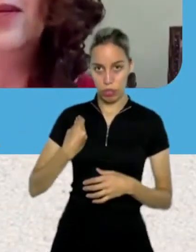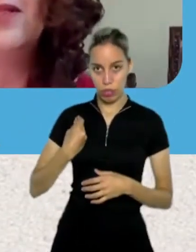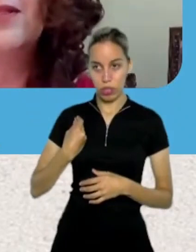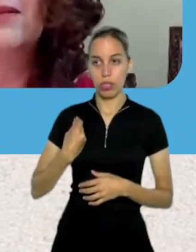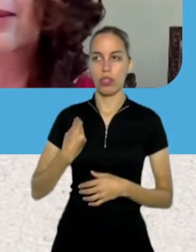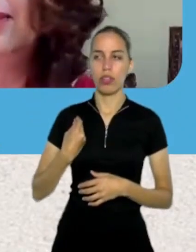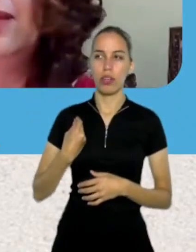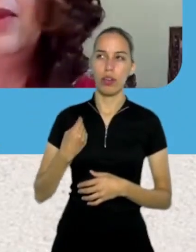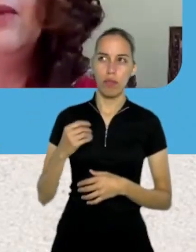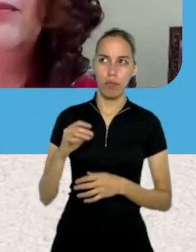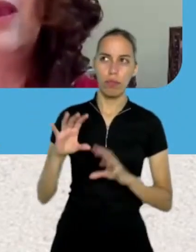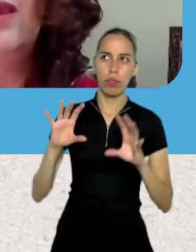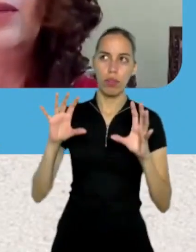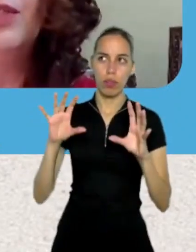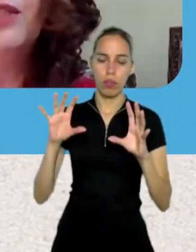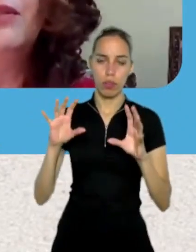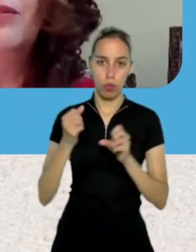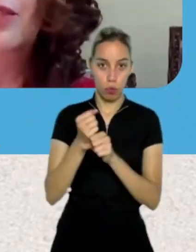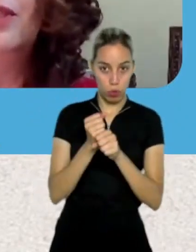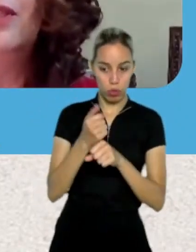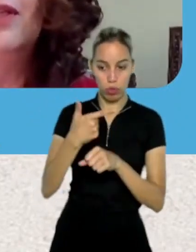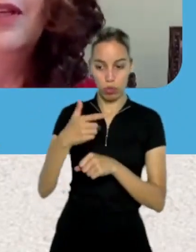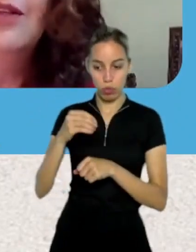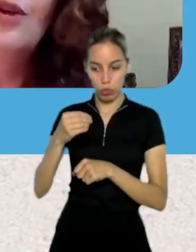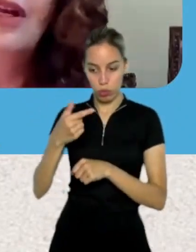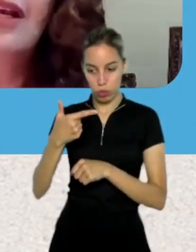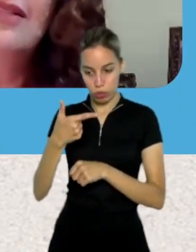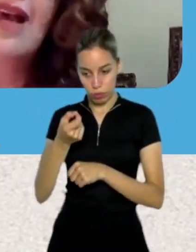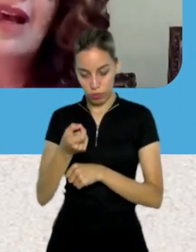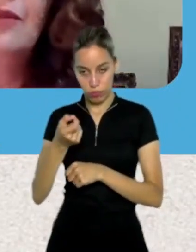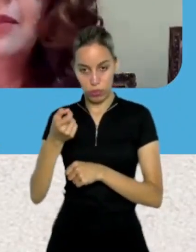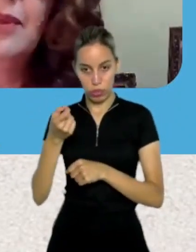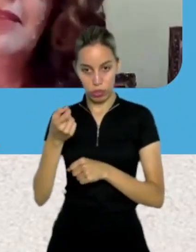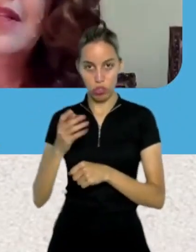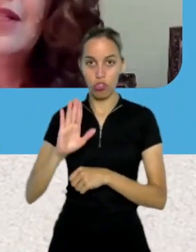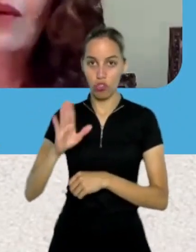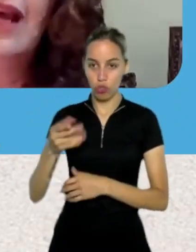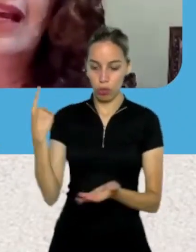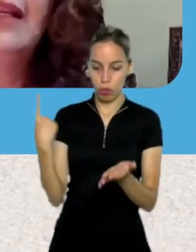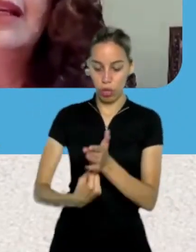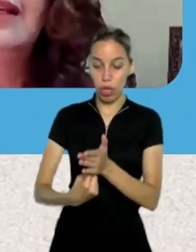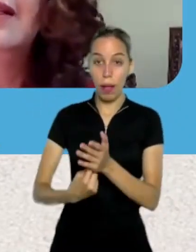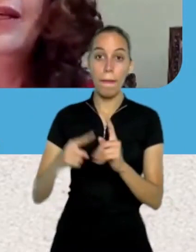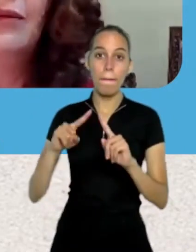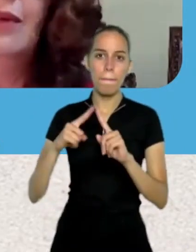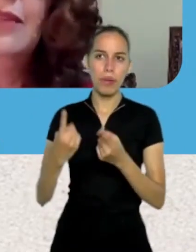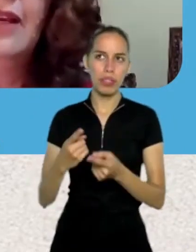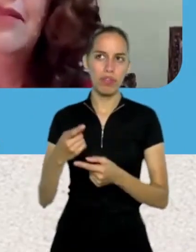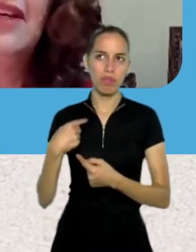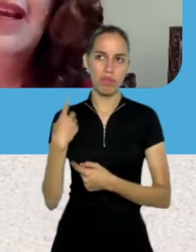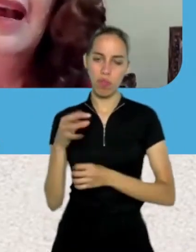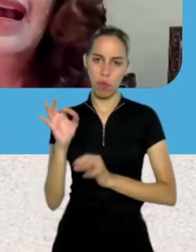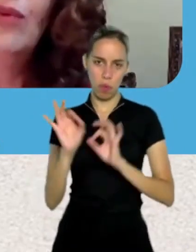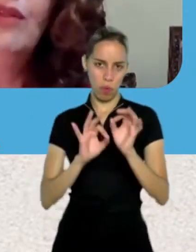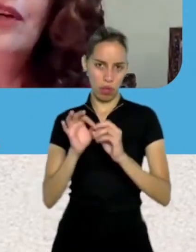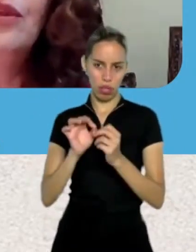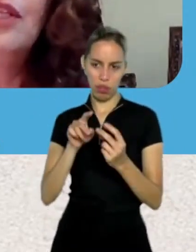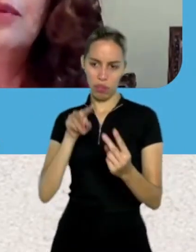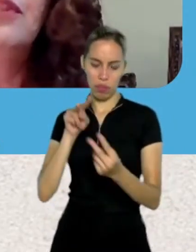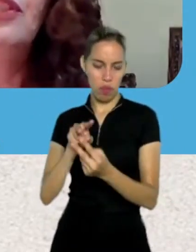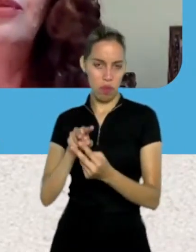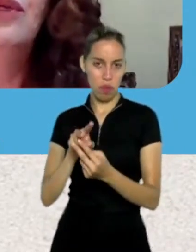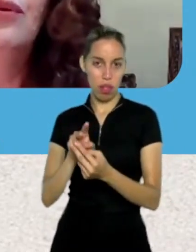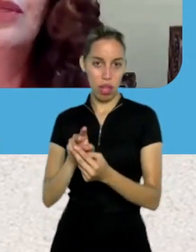agendada, mas a pandemia veio, a gente não tinha se organizado para poder fazer online ainda, então não teve. Aí, quando